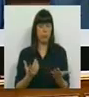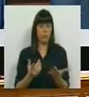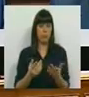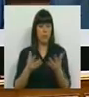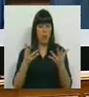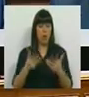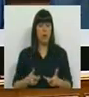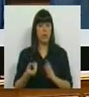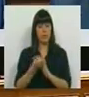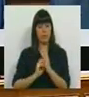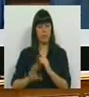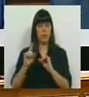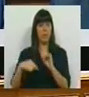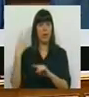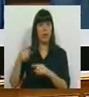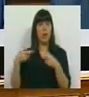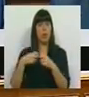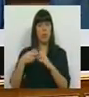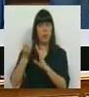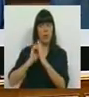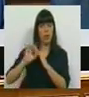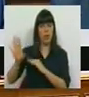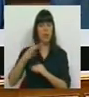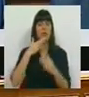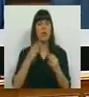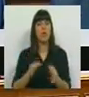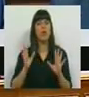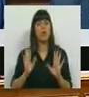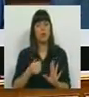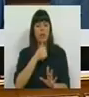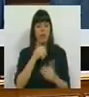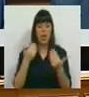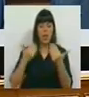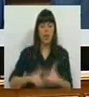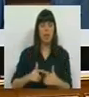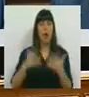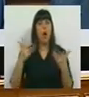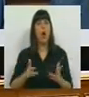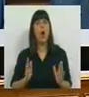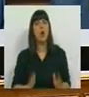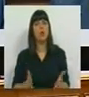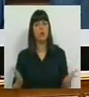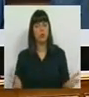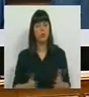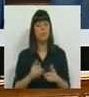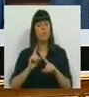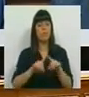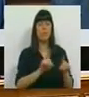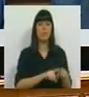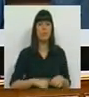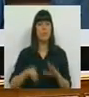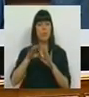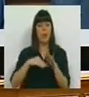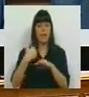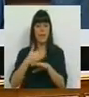do orçamento que irá enviar para a semana para Bruxelas, que com certeza já fixou os limites orçamentais para os diversos